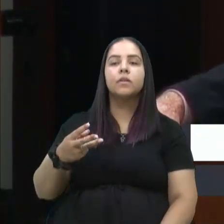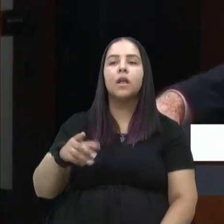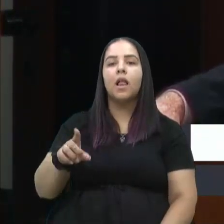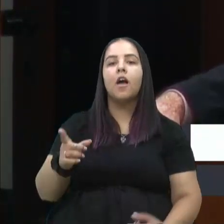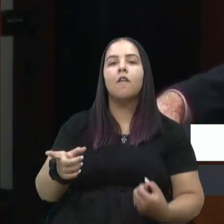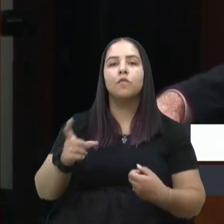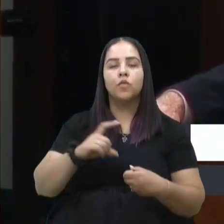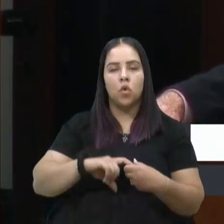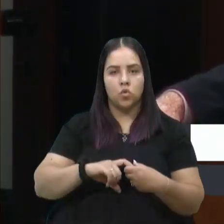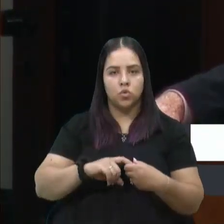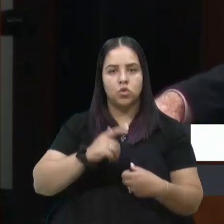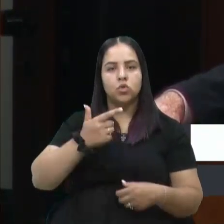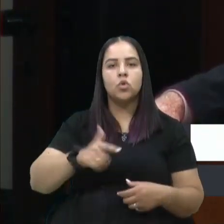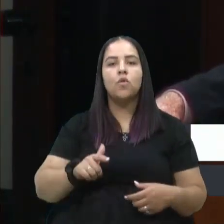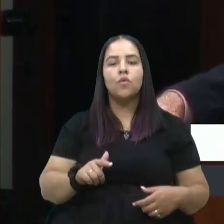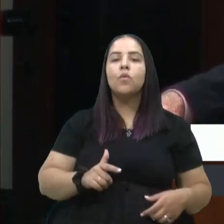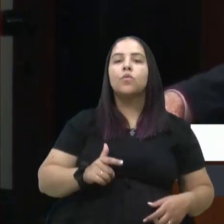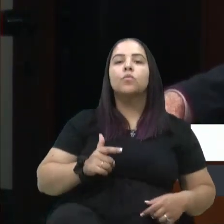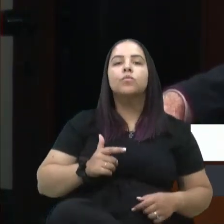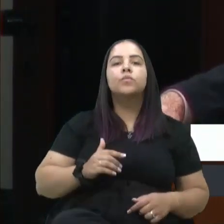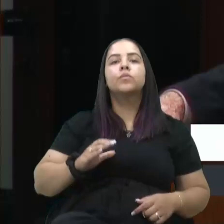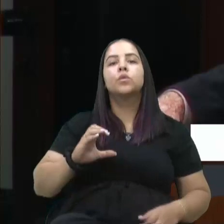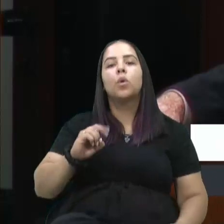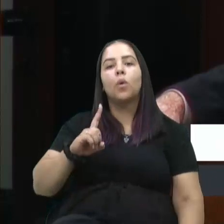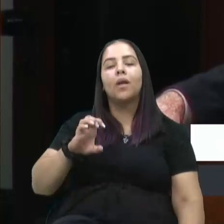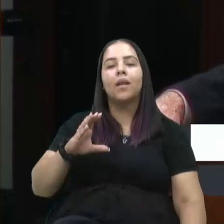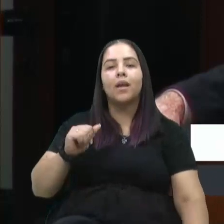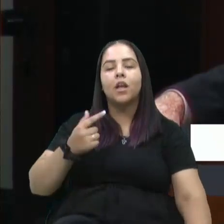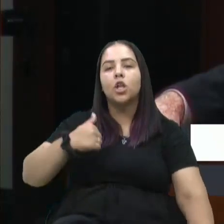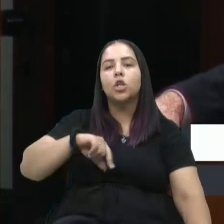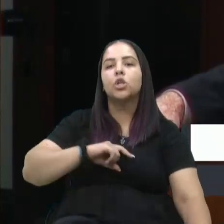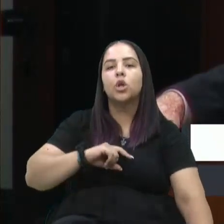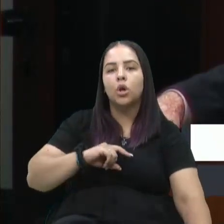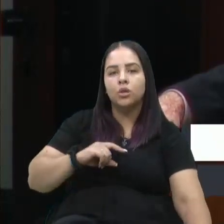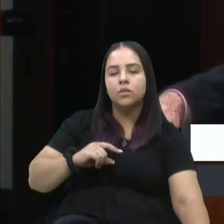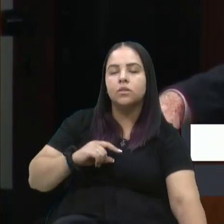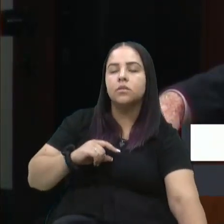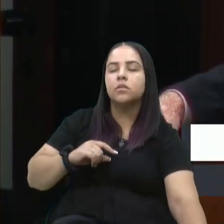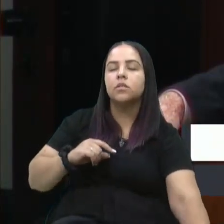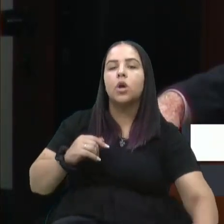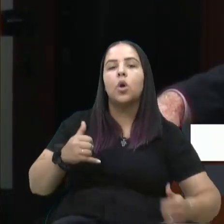volte a ser aquela Codeca que orgulhou Caxias do Sul,